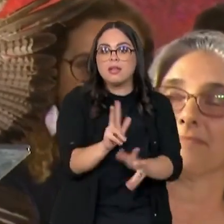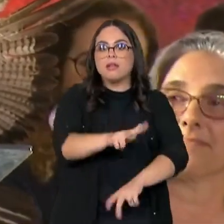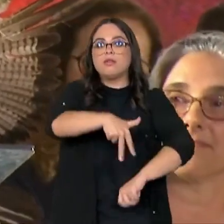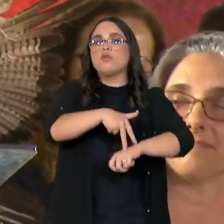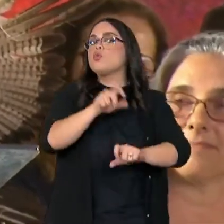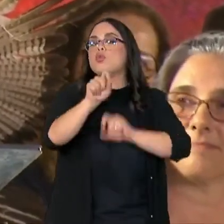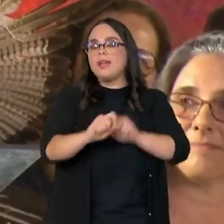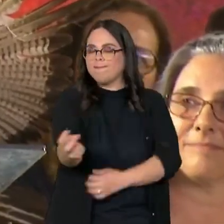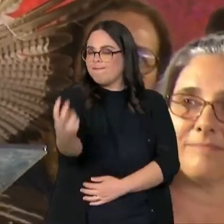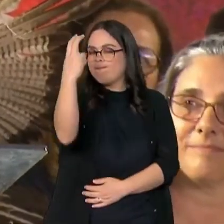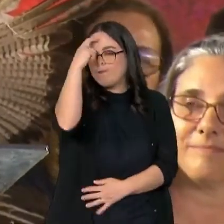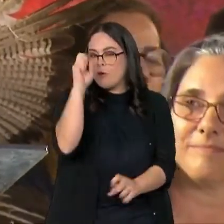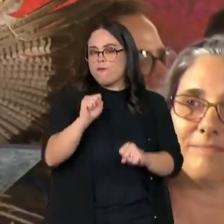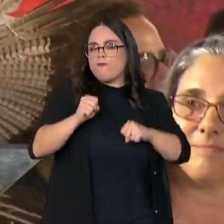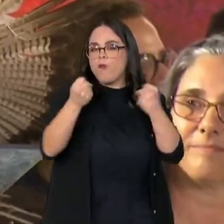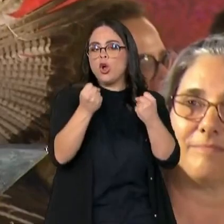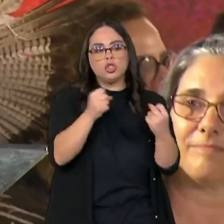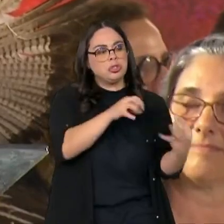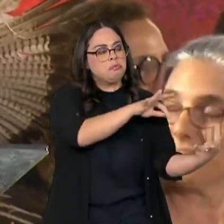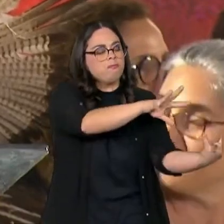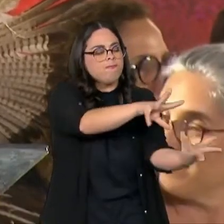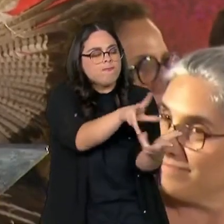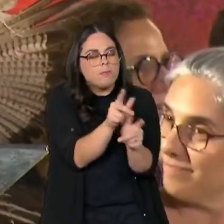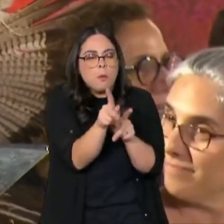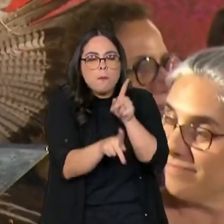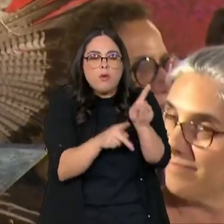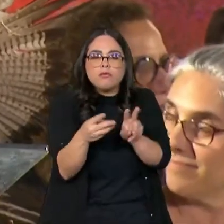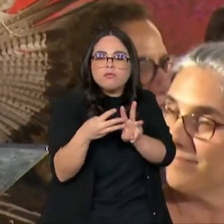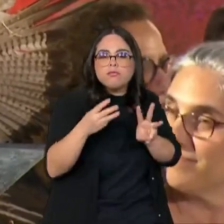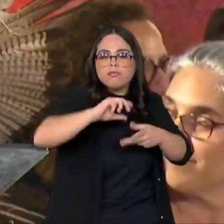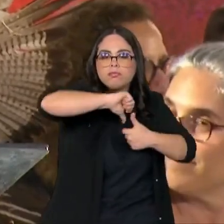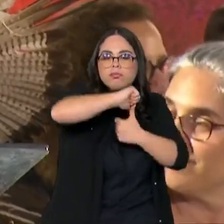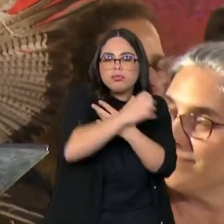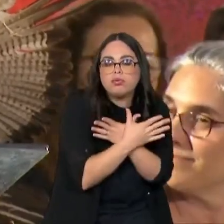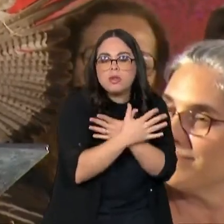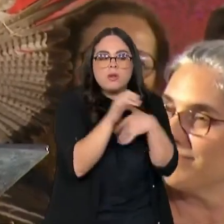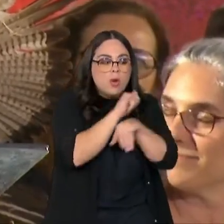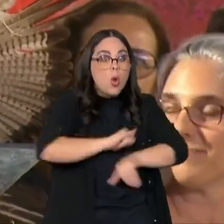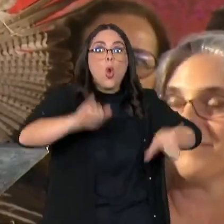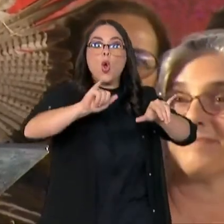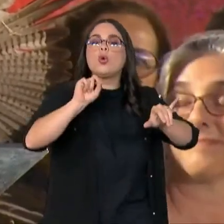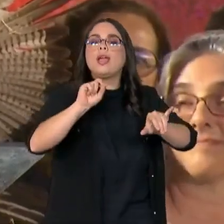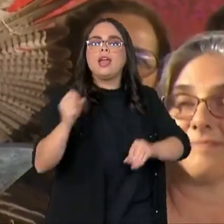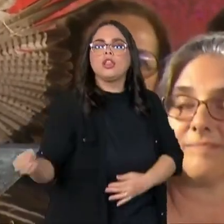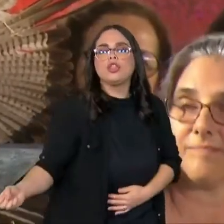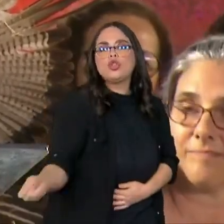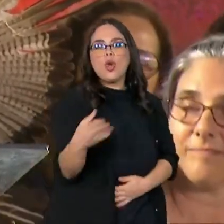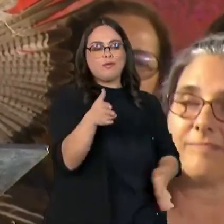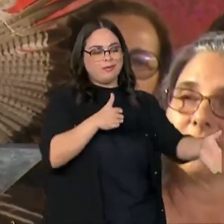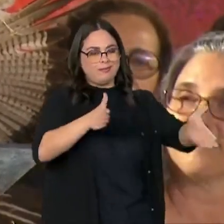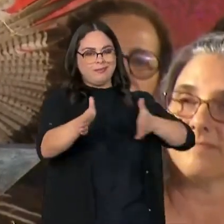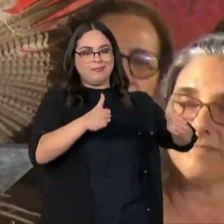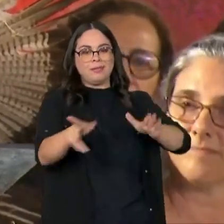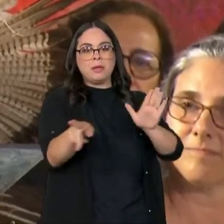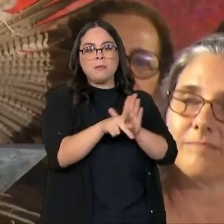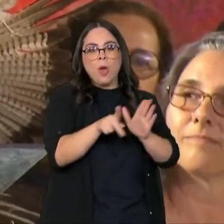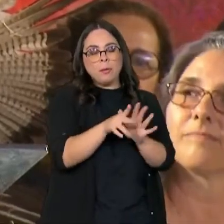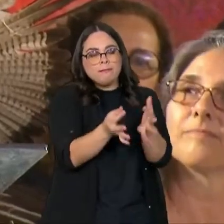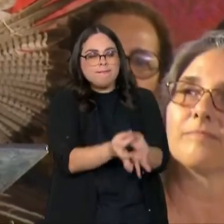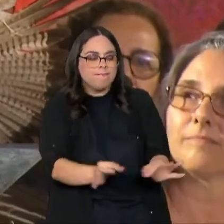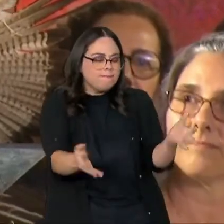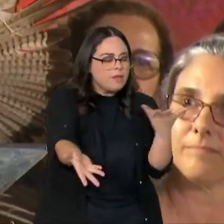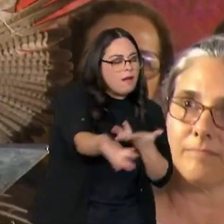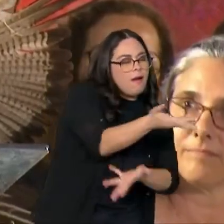reafirmação cultural de todo um povo e para anunciar a chegada de uma nova era de unidade